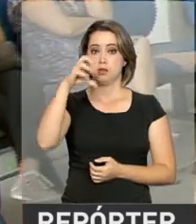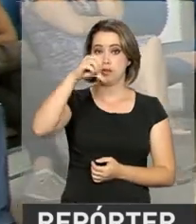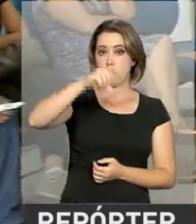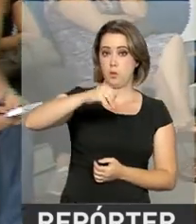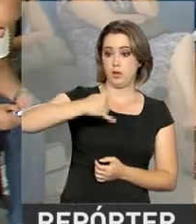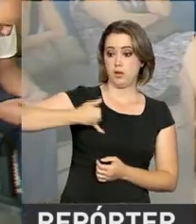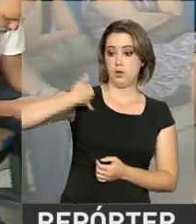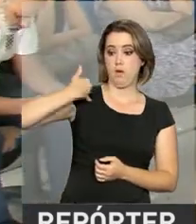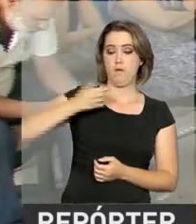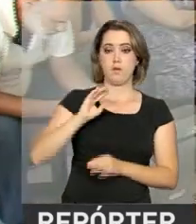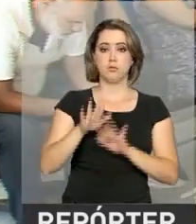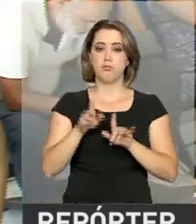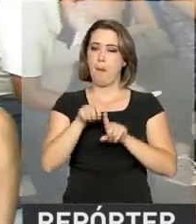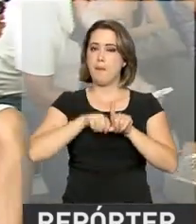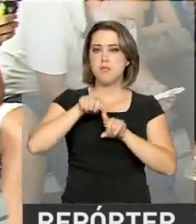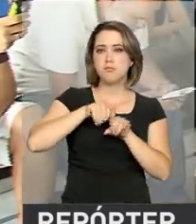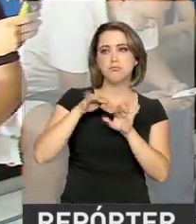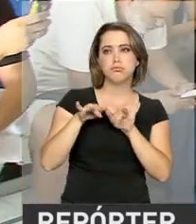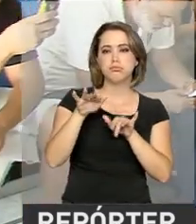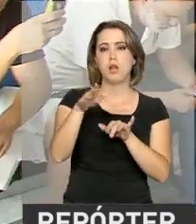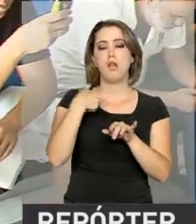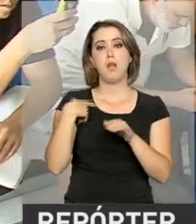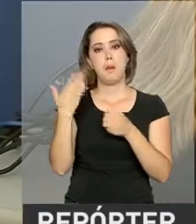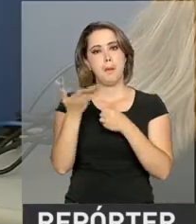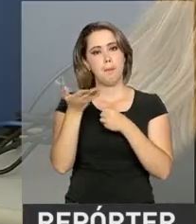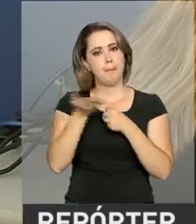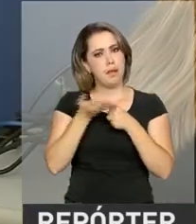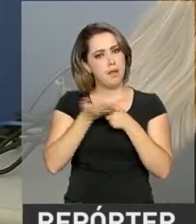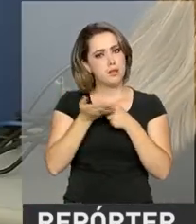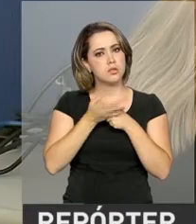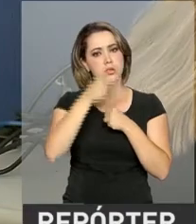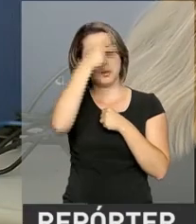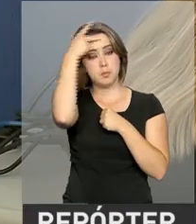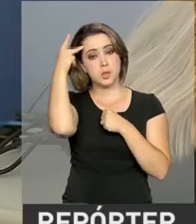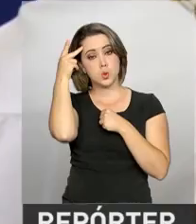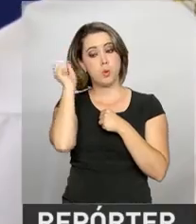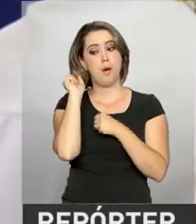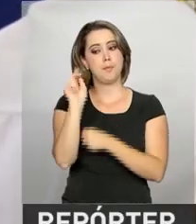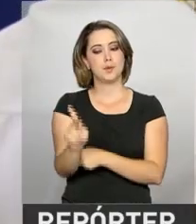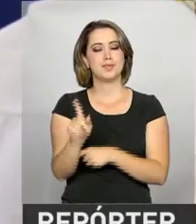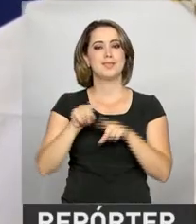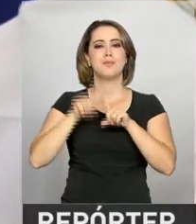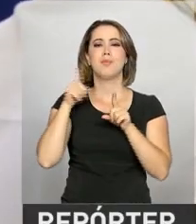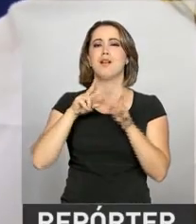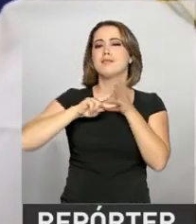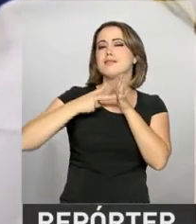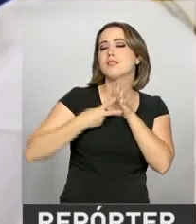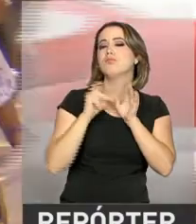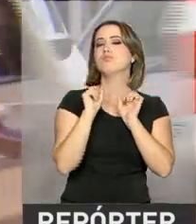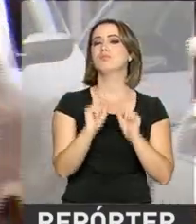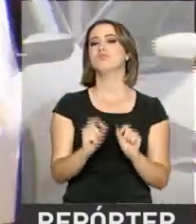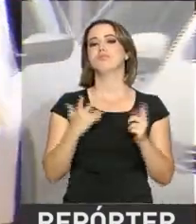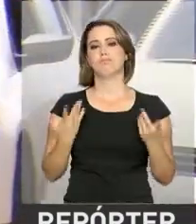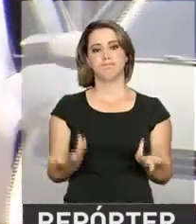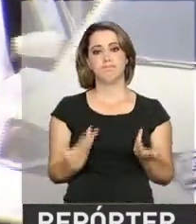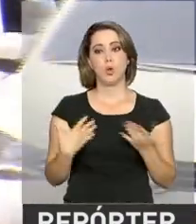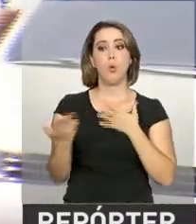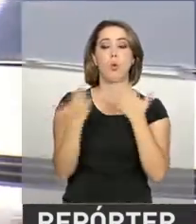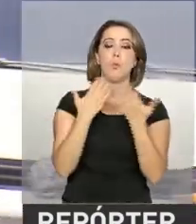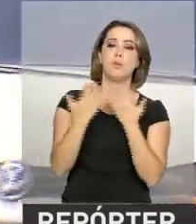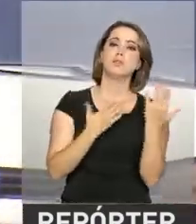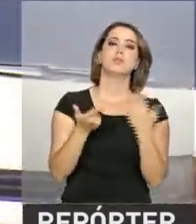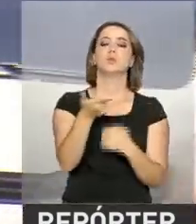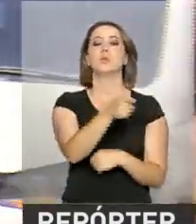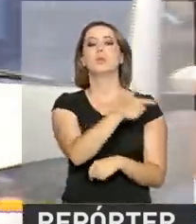Anos e alguns meses é a idade média em que o brasileiro se aposenta. Mas o que isso quer dizer? Em comparação